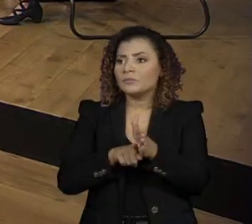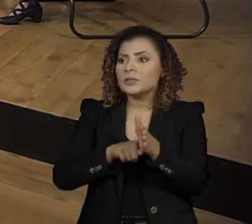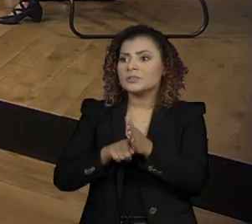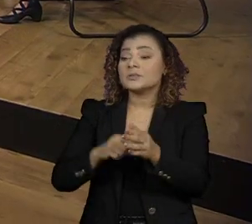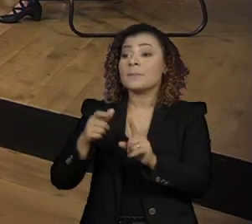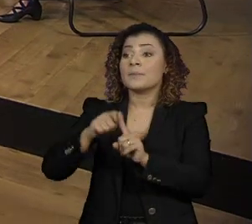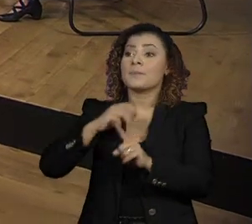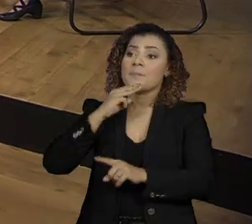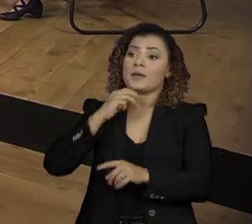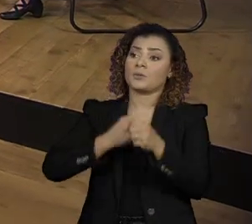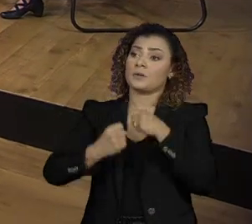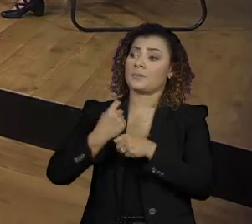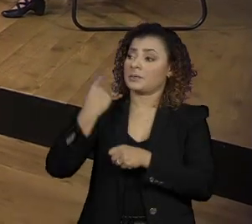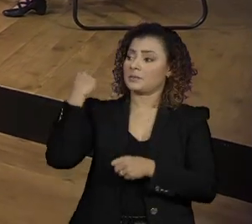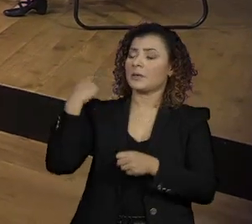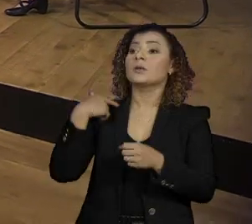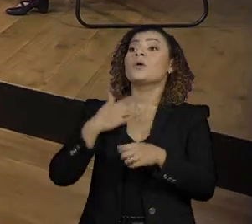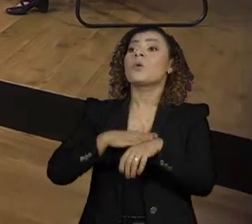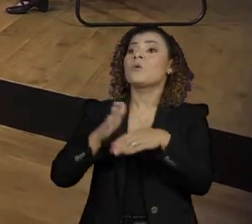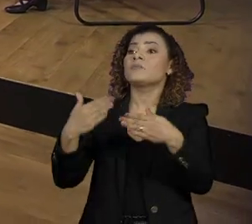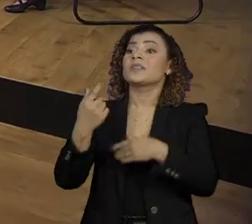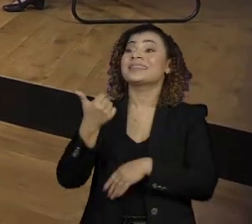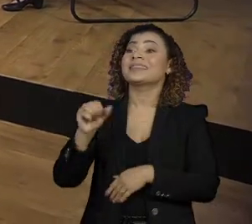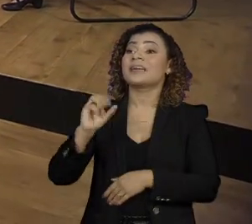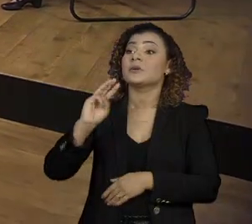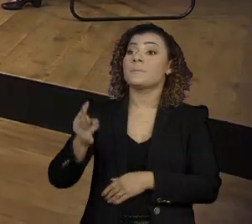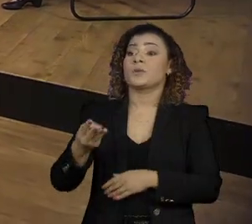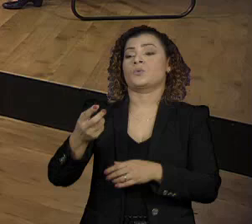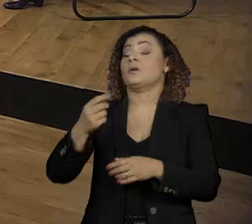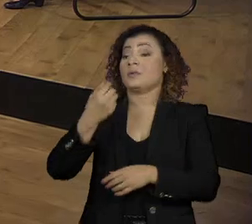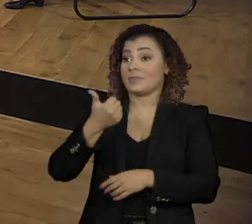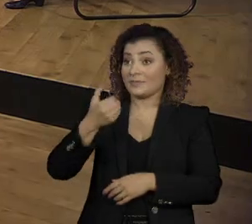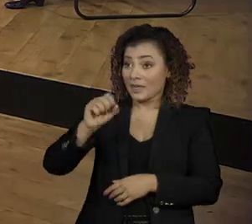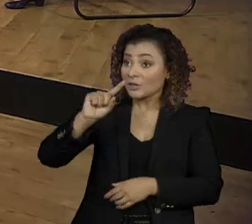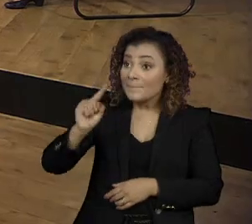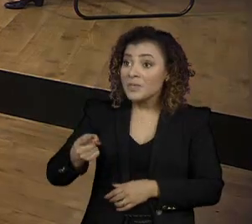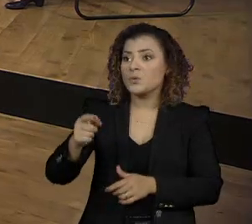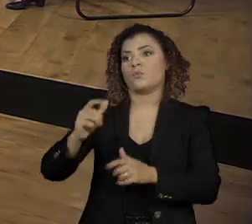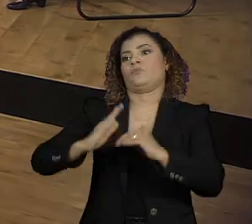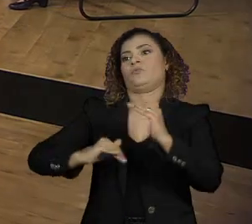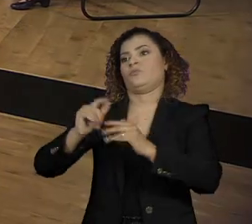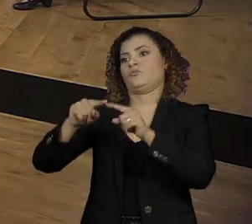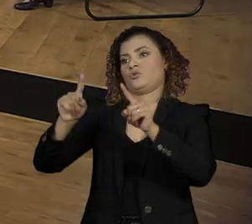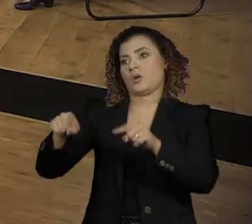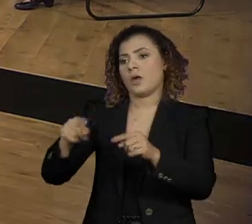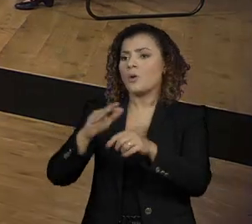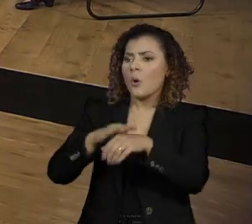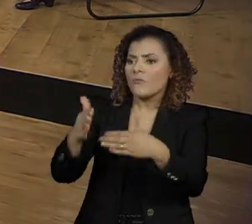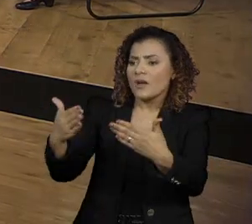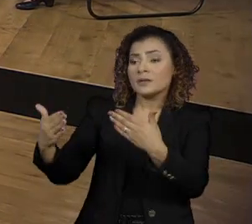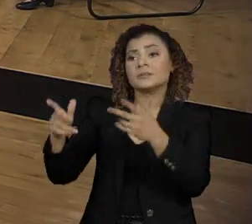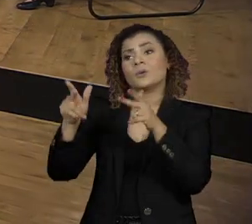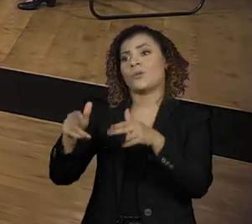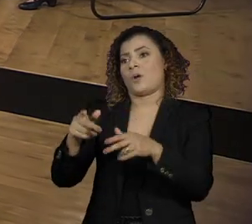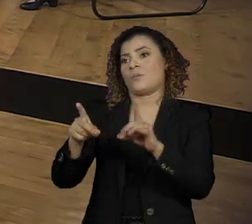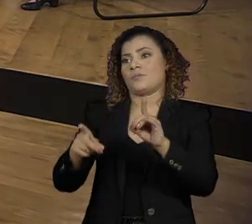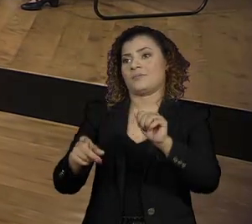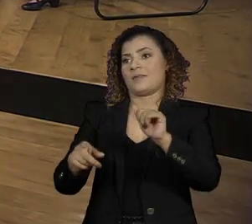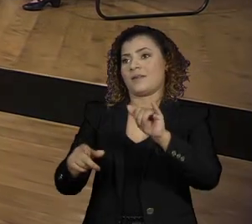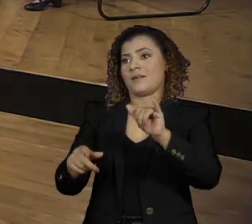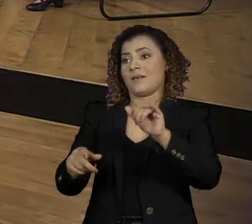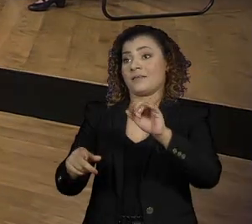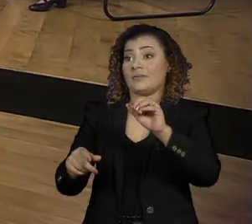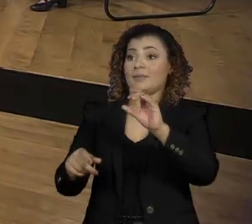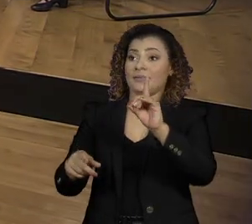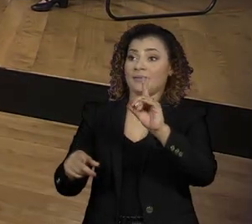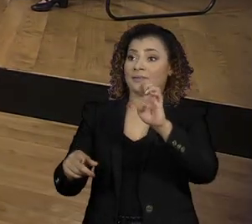do ano passado, nós já conversamos com mais de 10 mil profissionais desde então da saúde, e o que tem acontecido é exatamente o que a Deise contou, porque imaginem